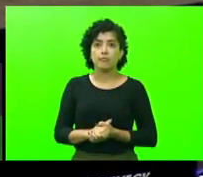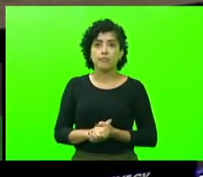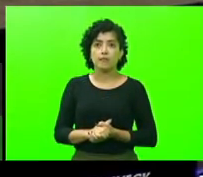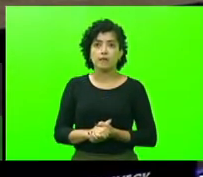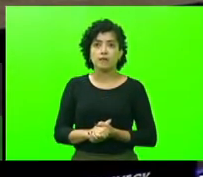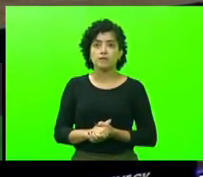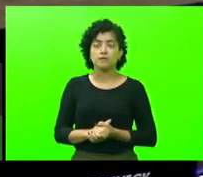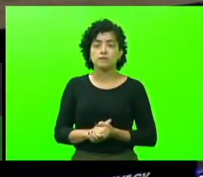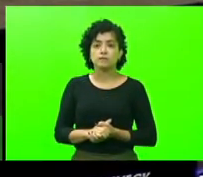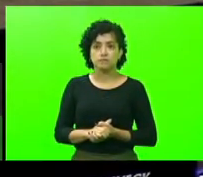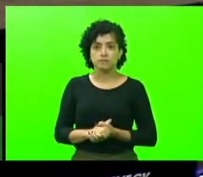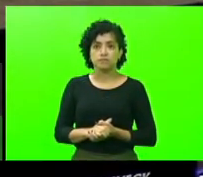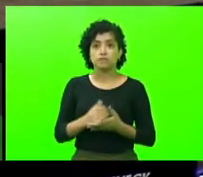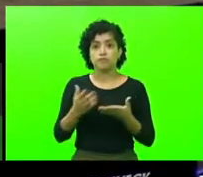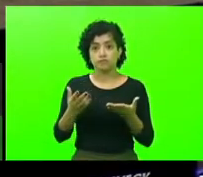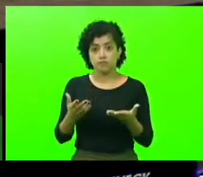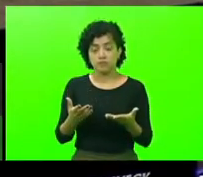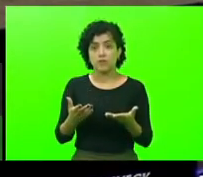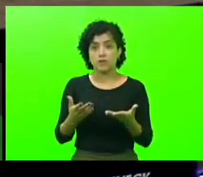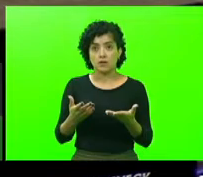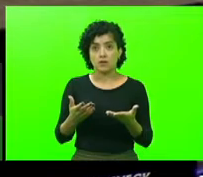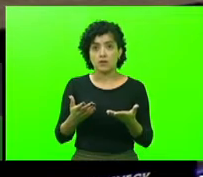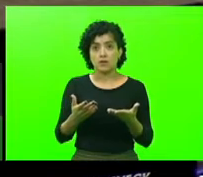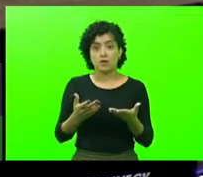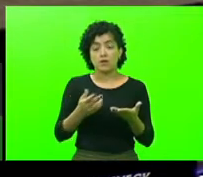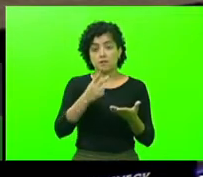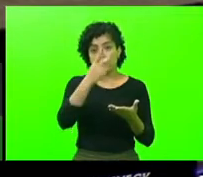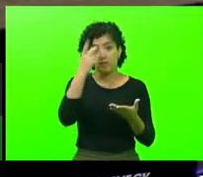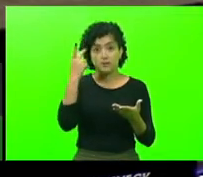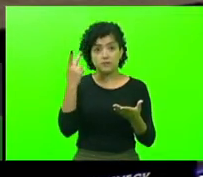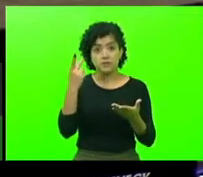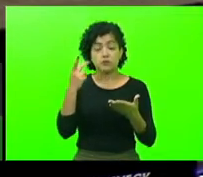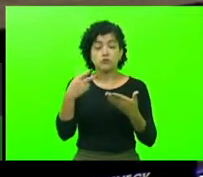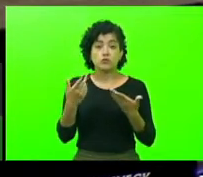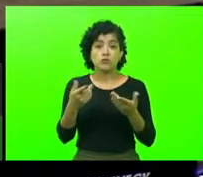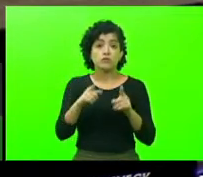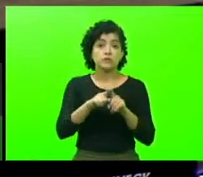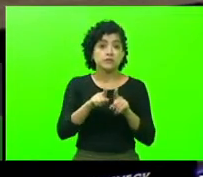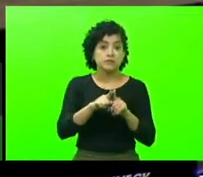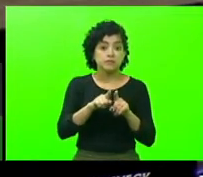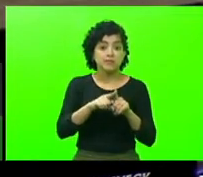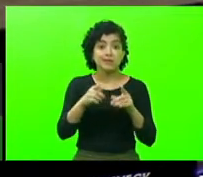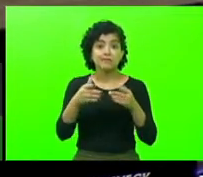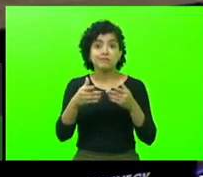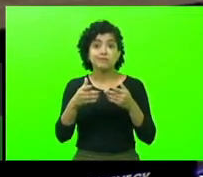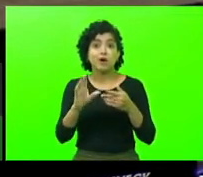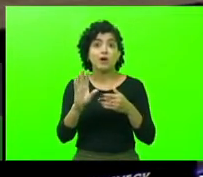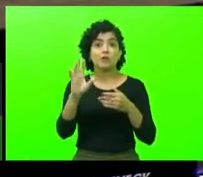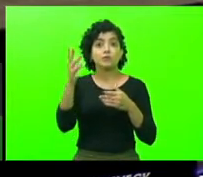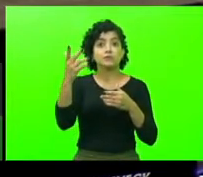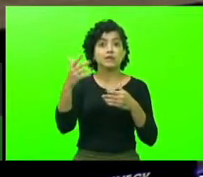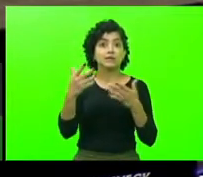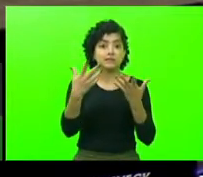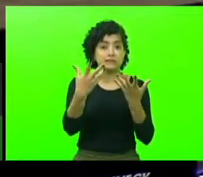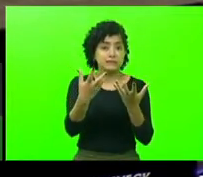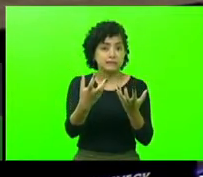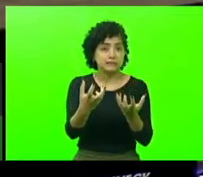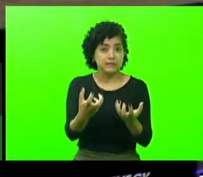para os seres humanos e as consequências dessa estiagem.